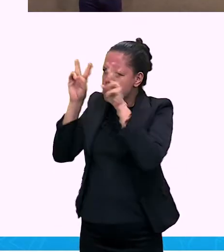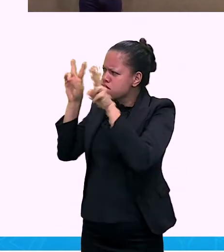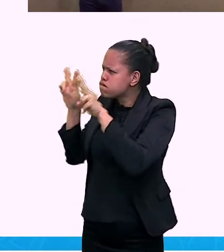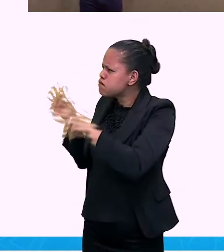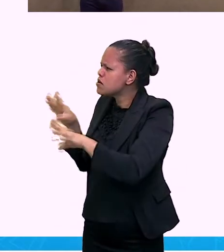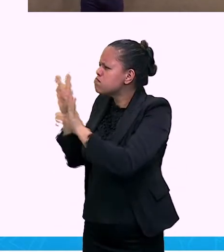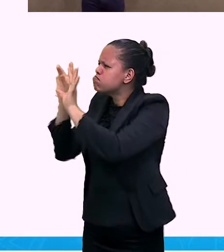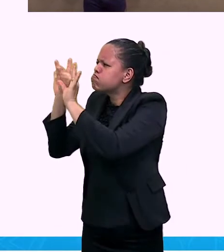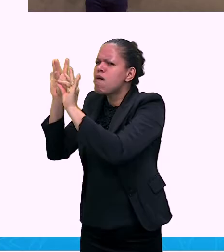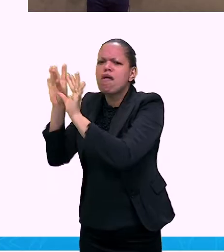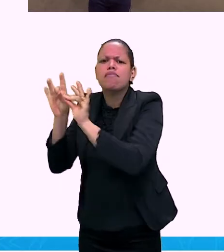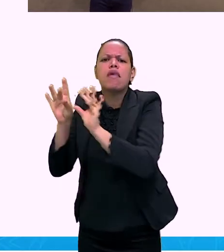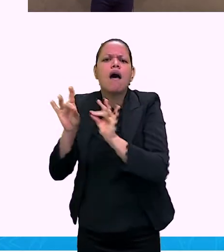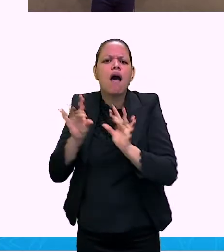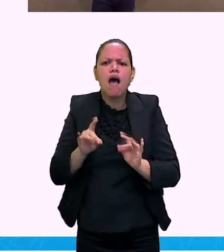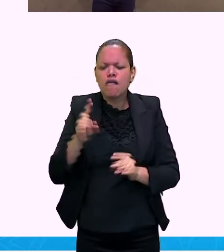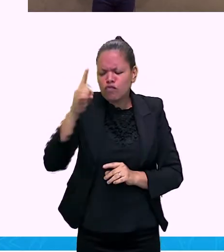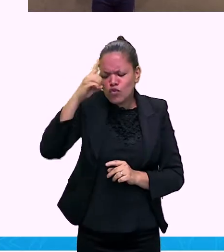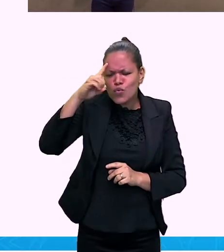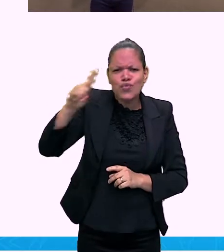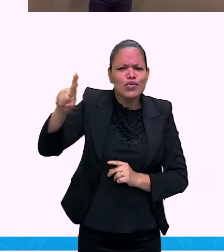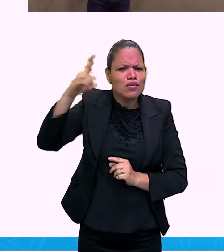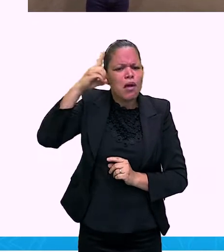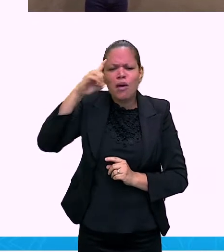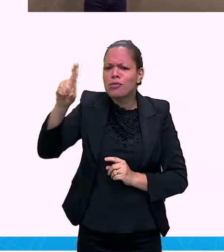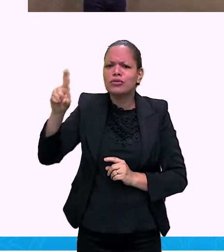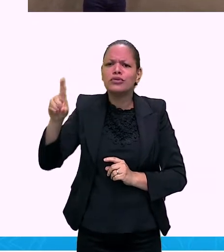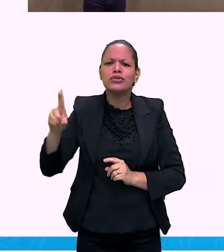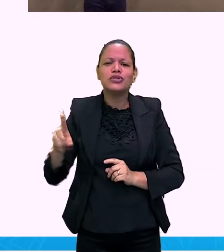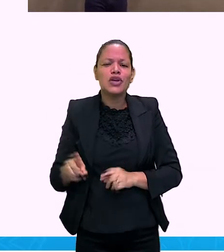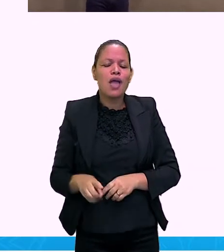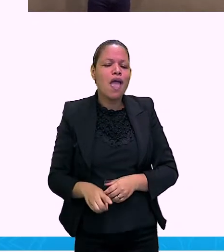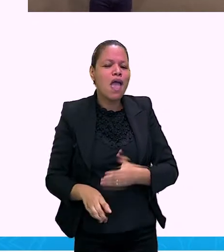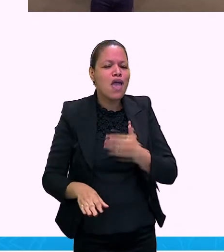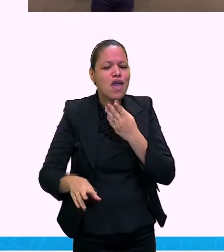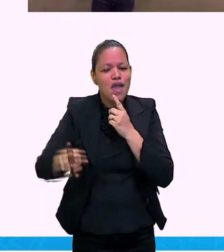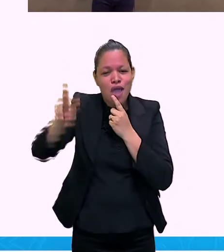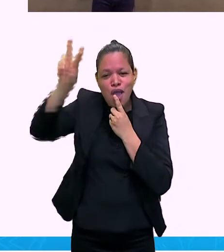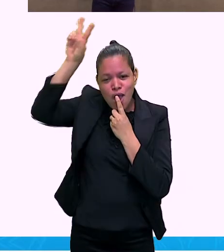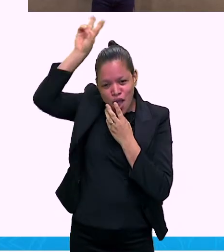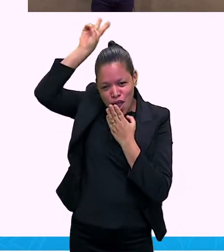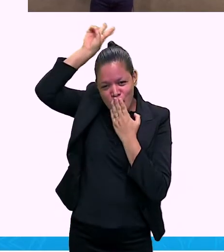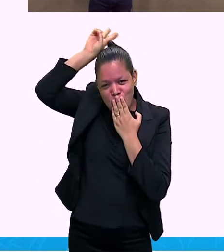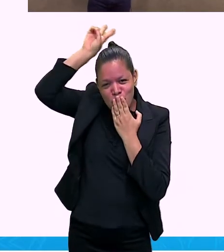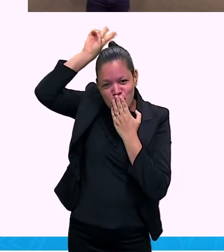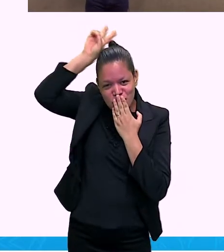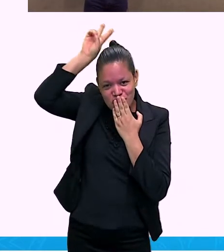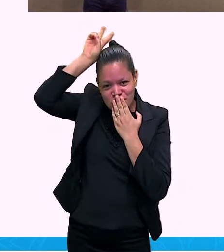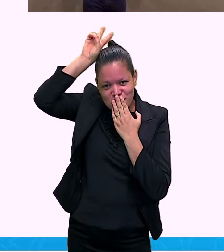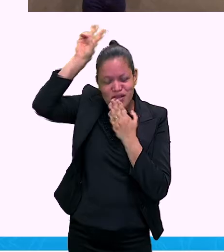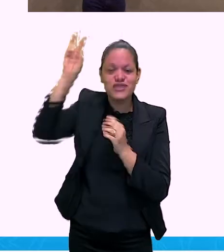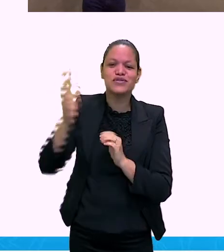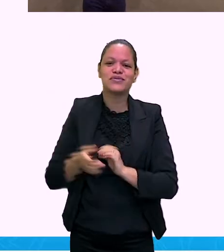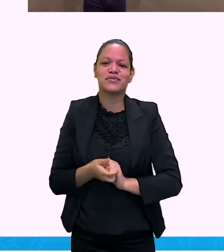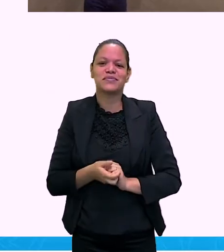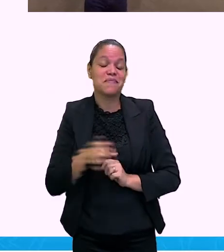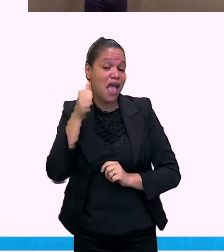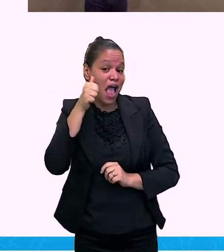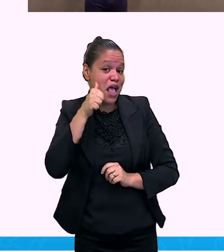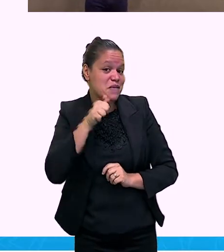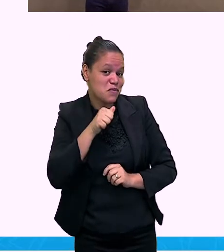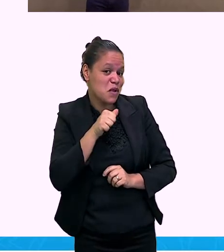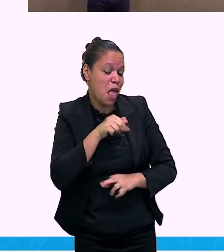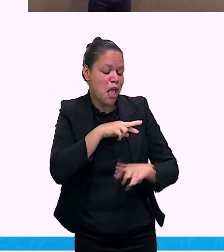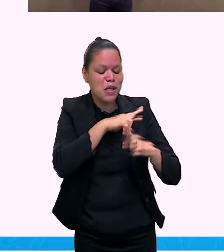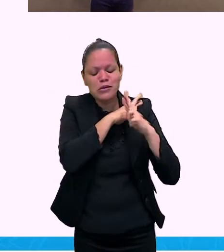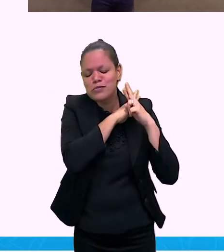seu cotidiano, do seu dia a dia. Então, eles customizavam as flechas, as mulheres eram responsáveis por fazer